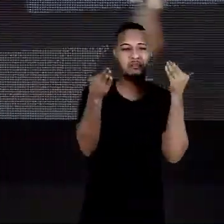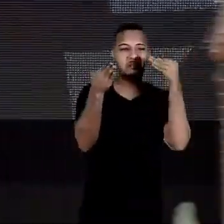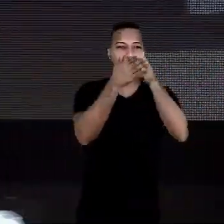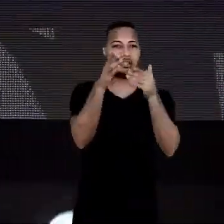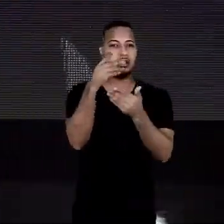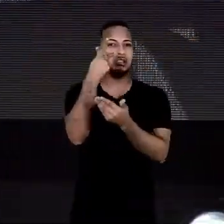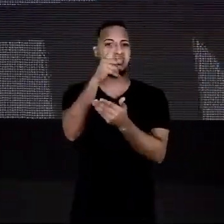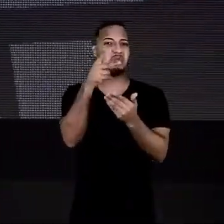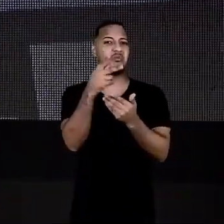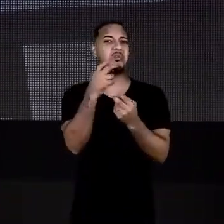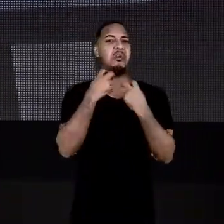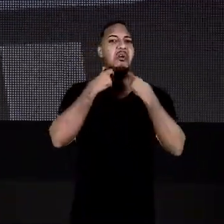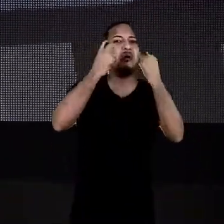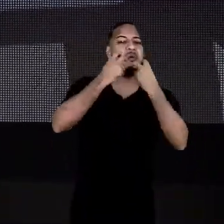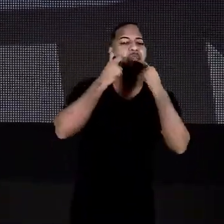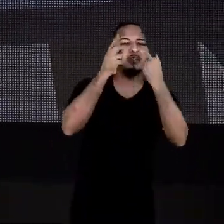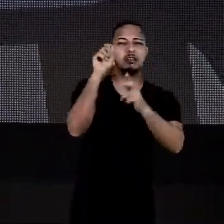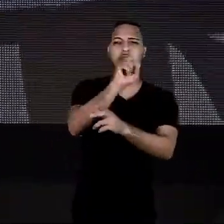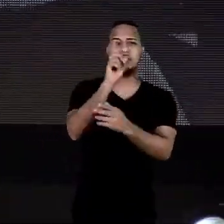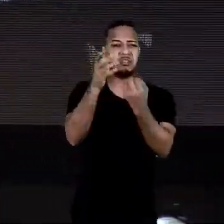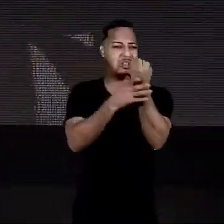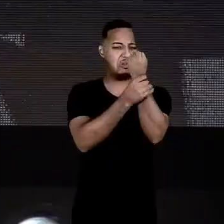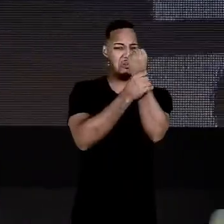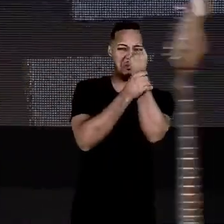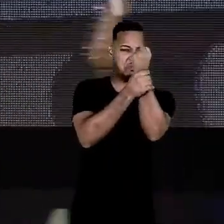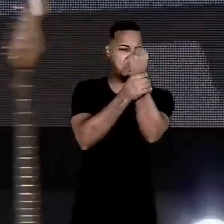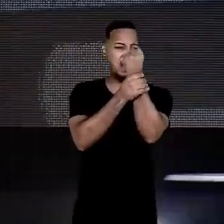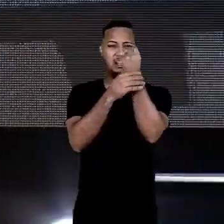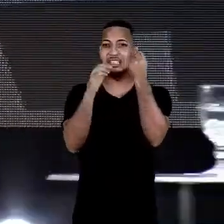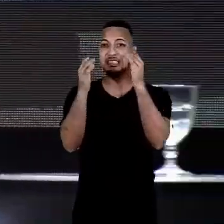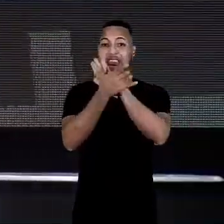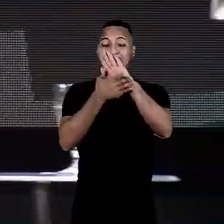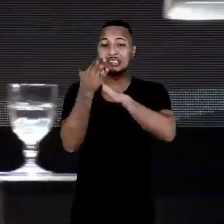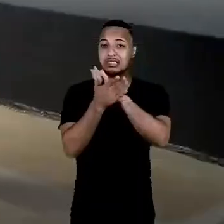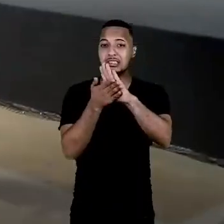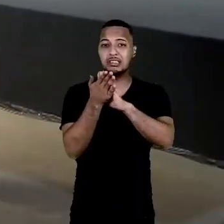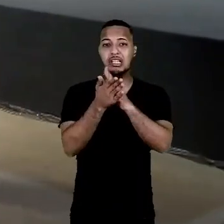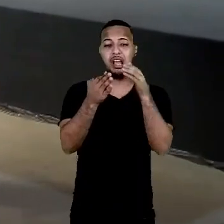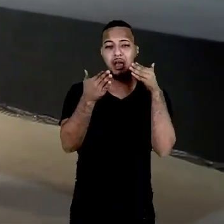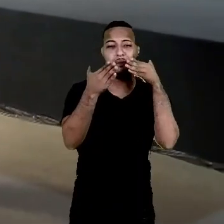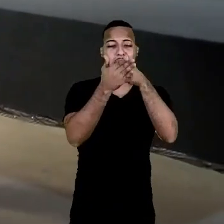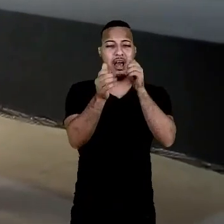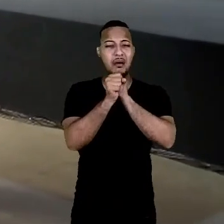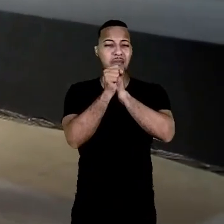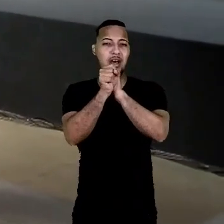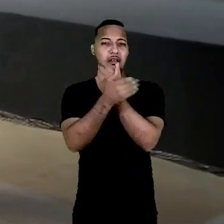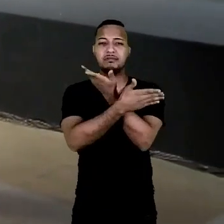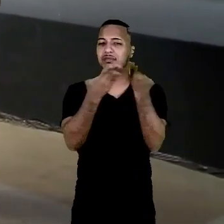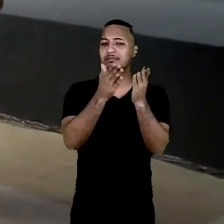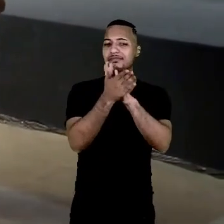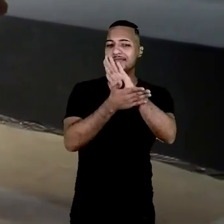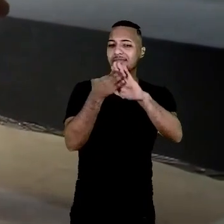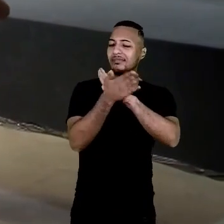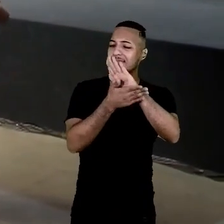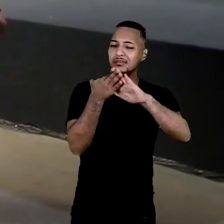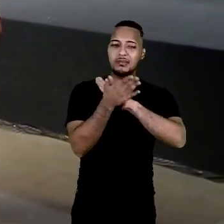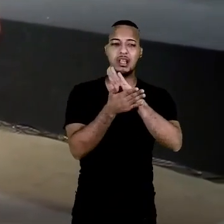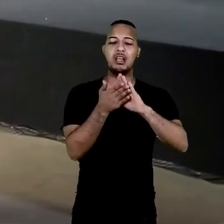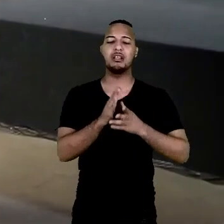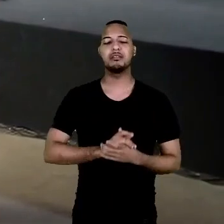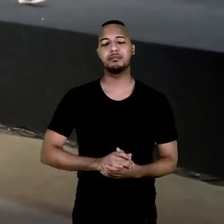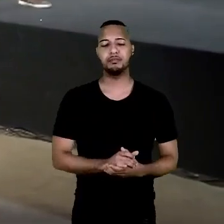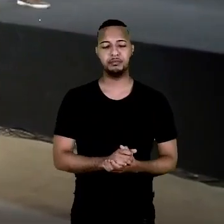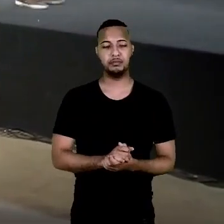voz. Ninguém vai segurar as tuas mãos. Ninguém vai parar os teus pés. Ninguém jamais vai te